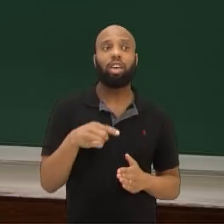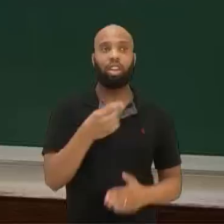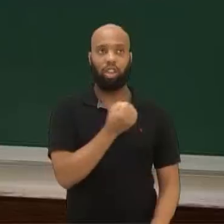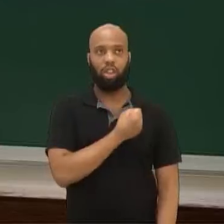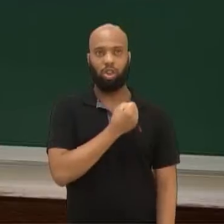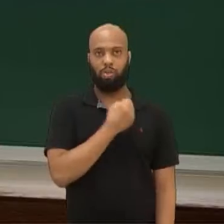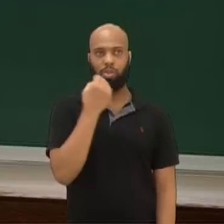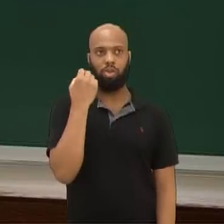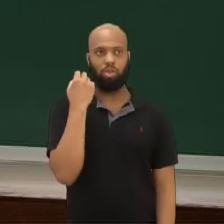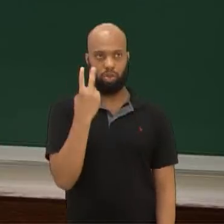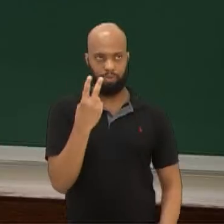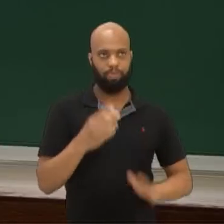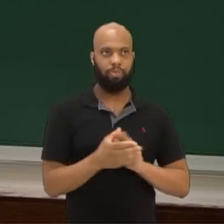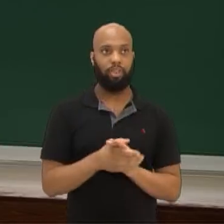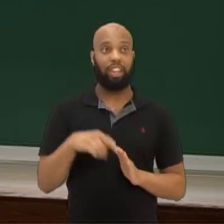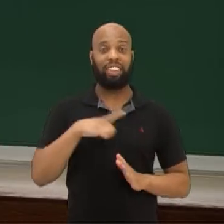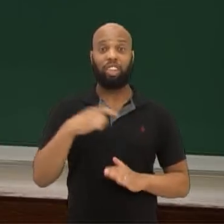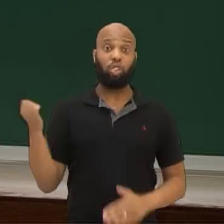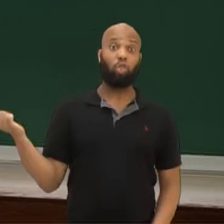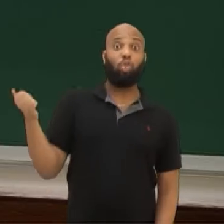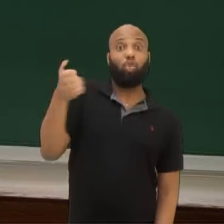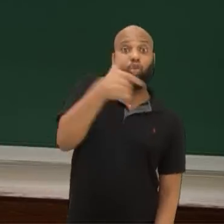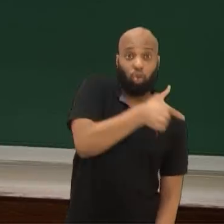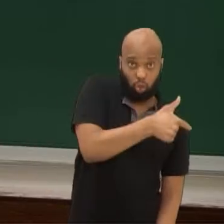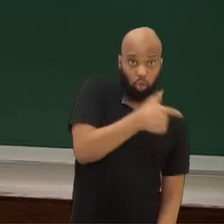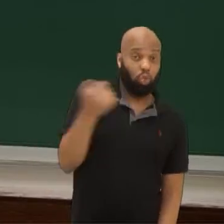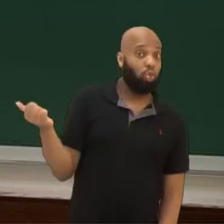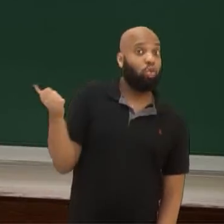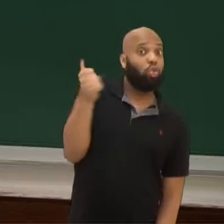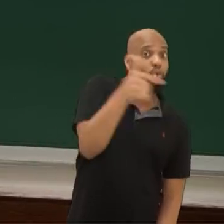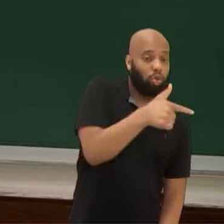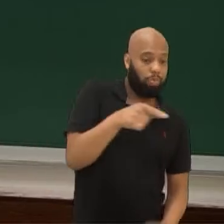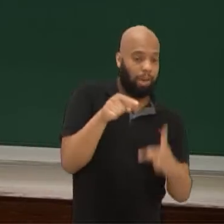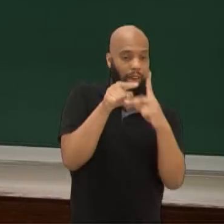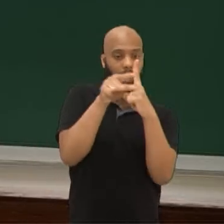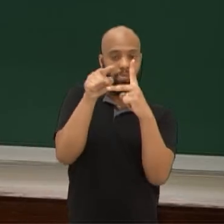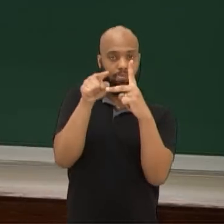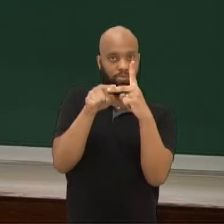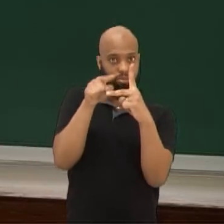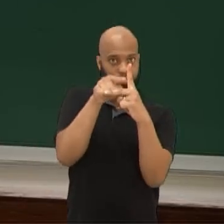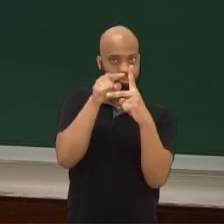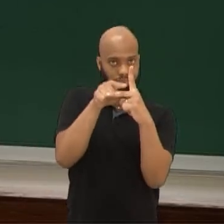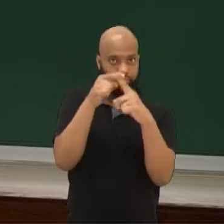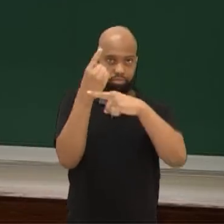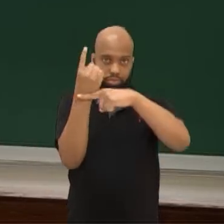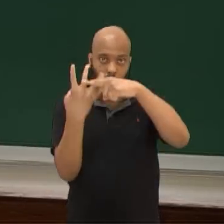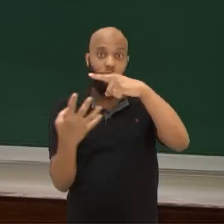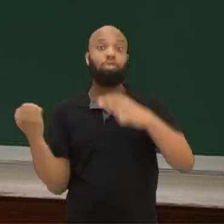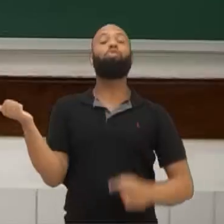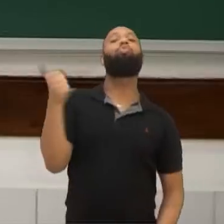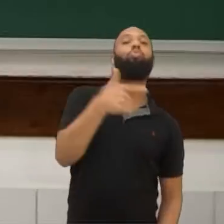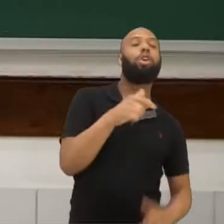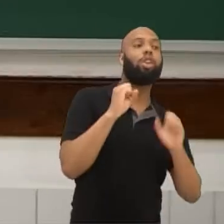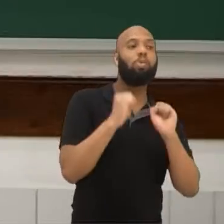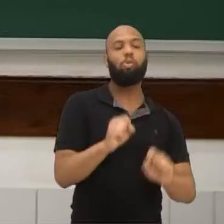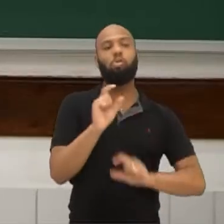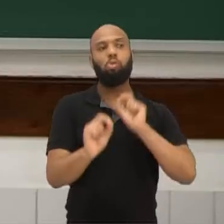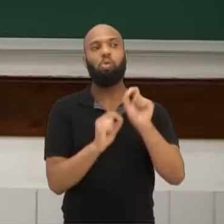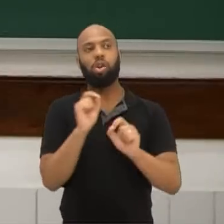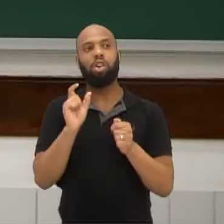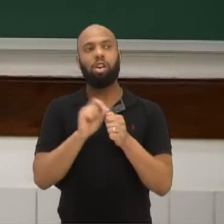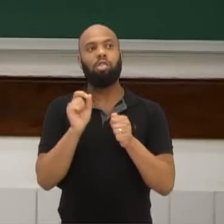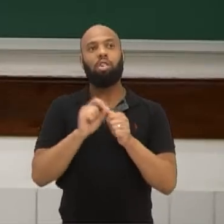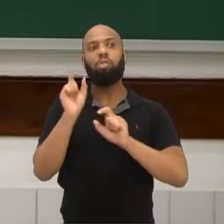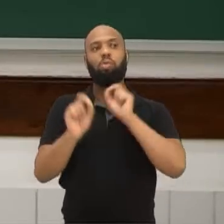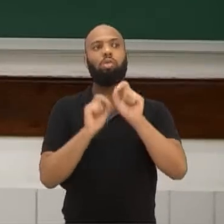segundo, né? Maior que o ângulo reto. Qual que é maior que o ângulo reto? Maior que o ângulo reto pode ser aquele ângulo que a gente